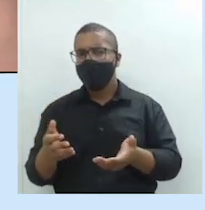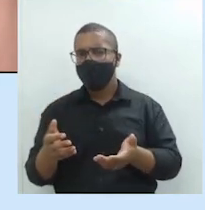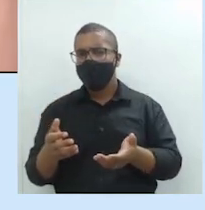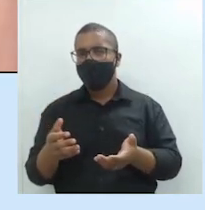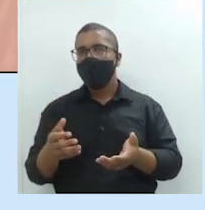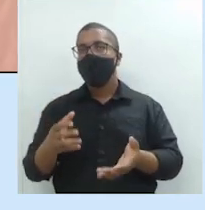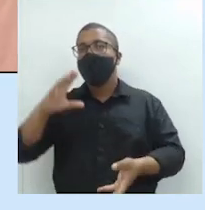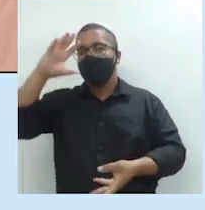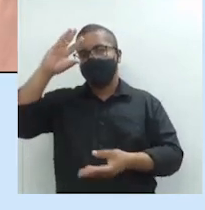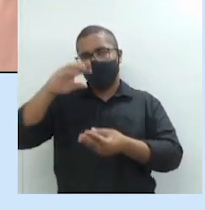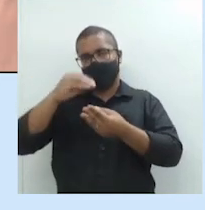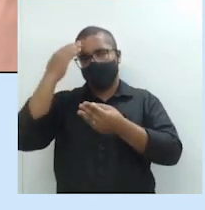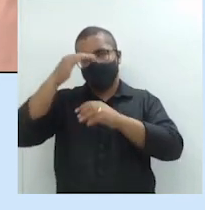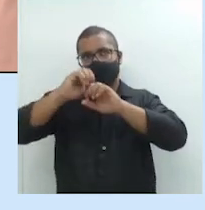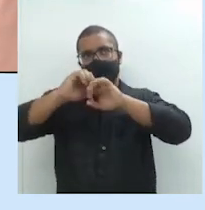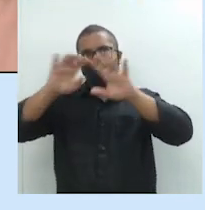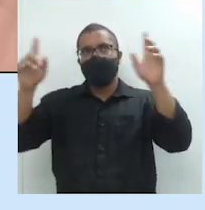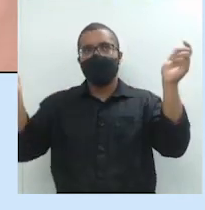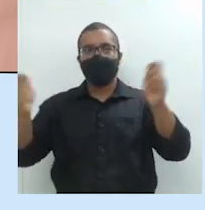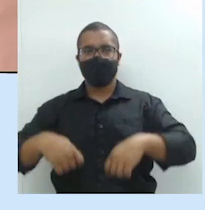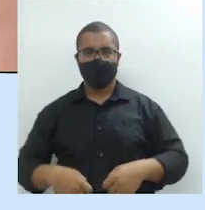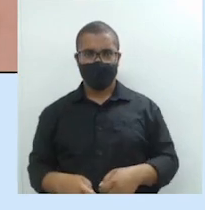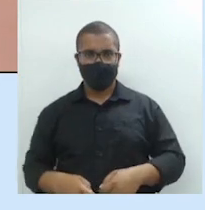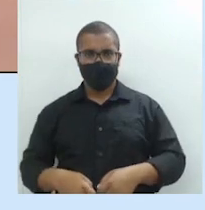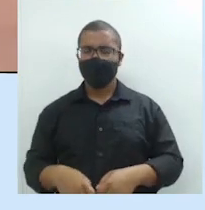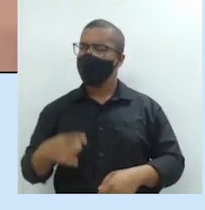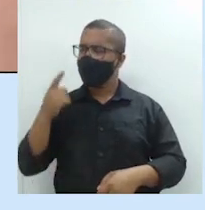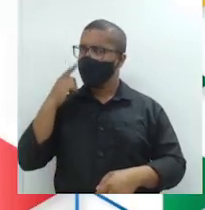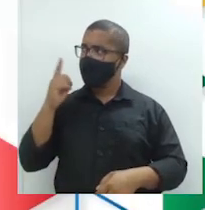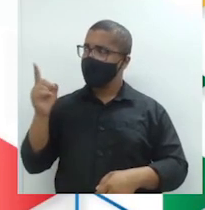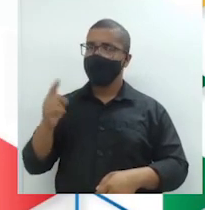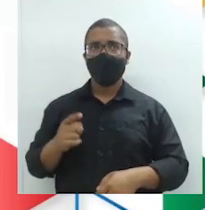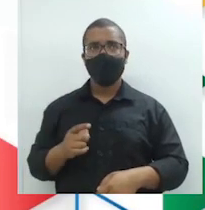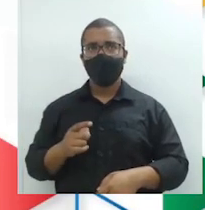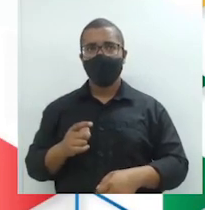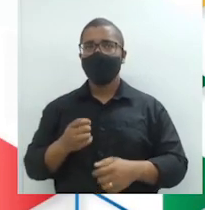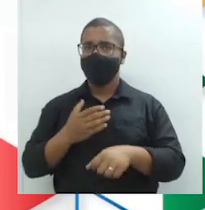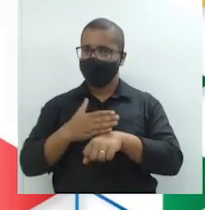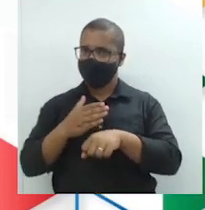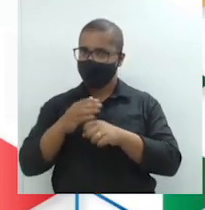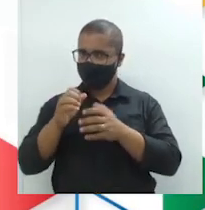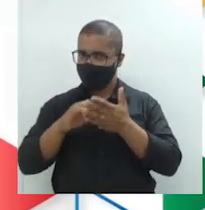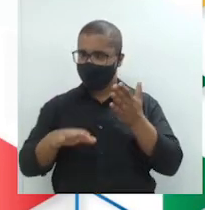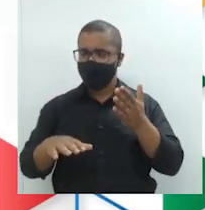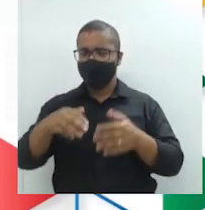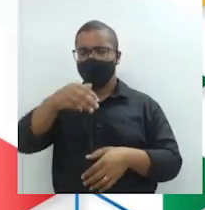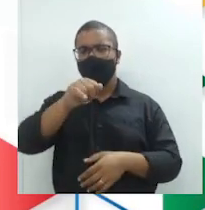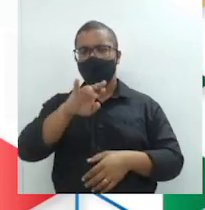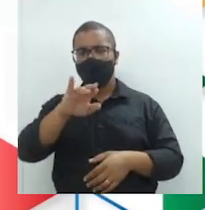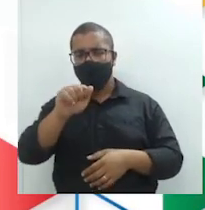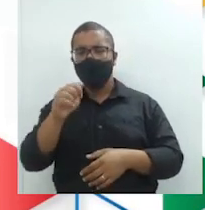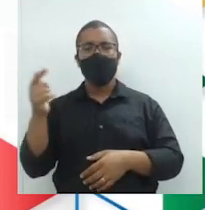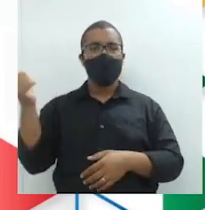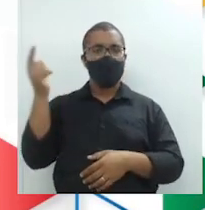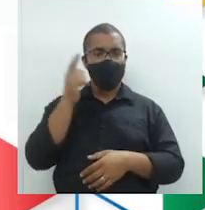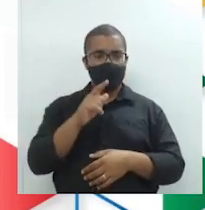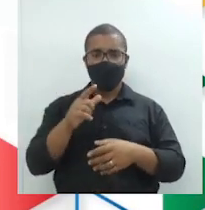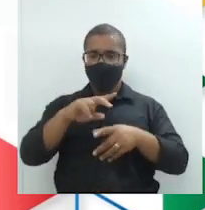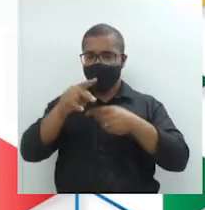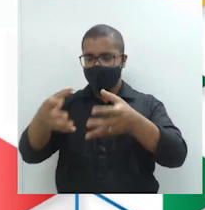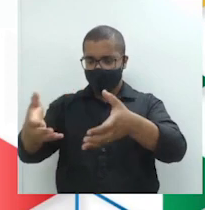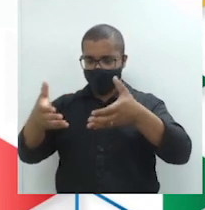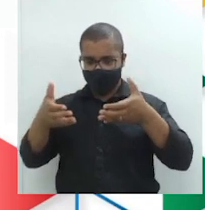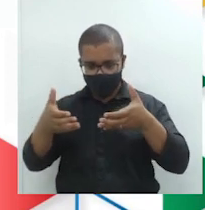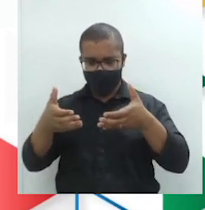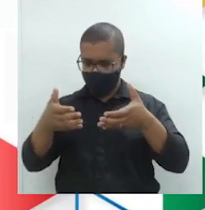sentido que o texto quer perpassar. Olhem esse aqui, um exercício. Maria ganhou outro computador. Claro que